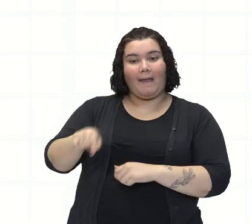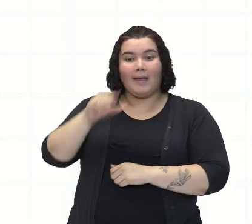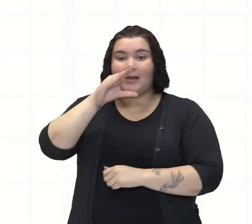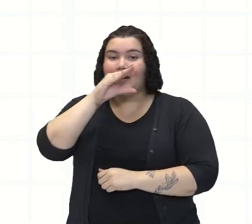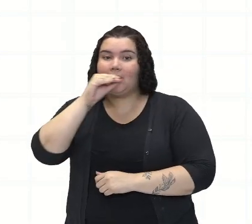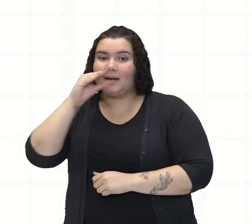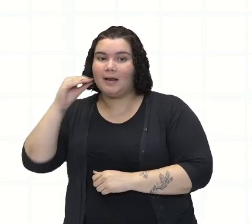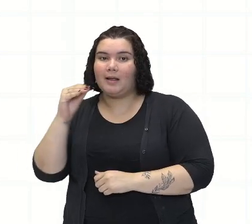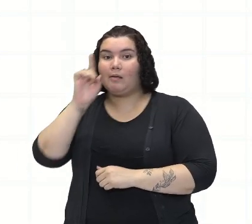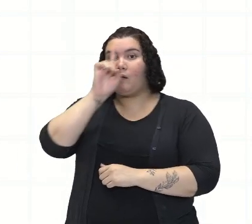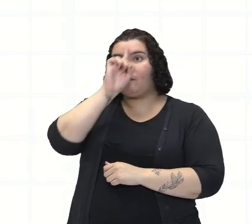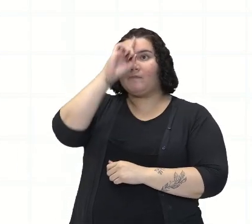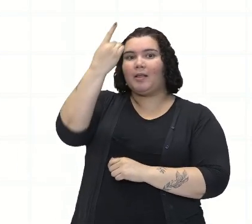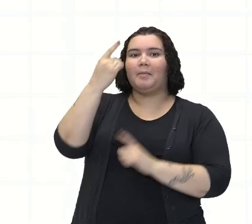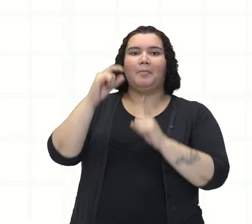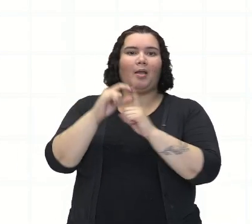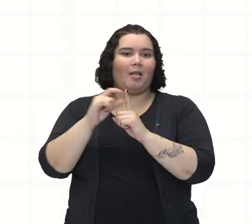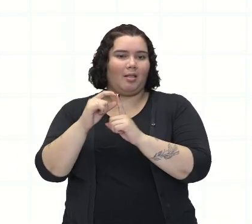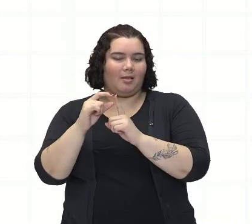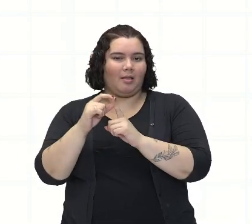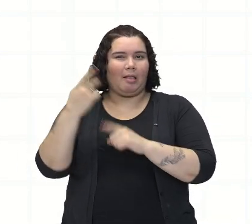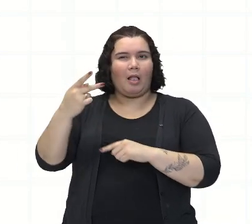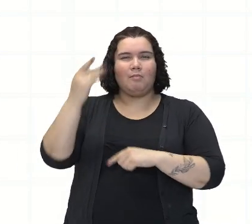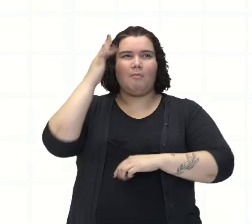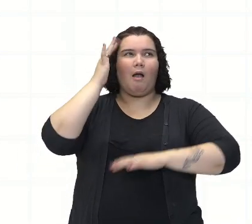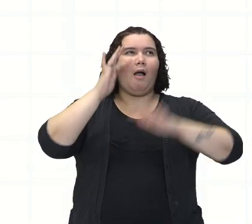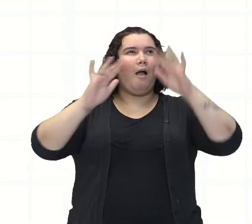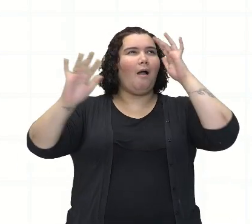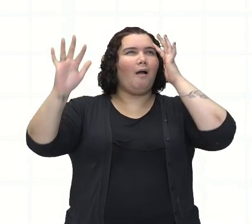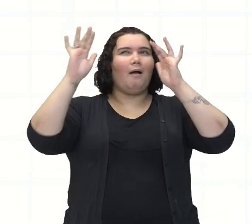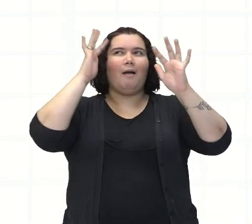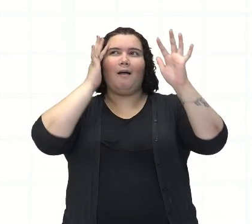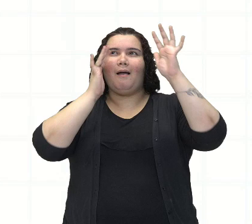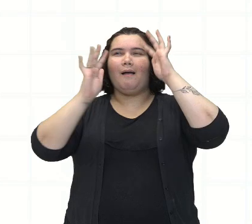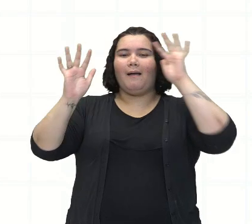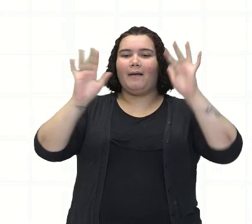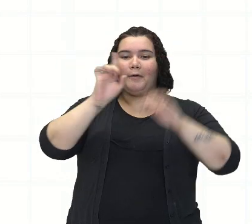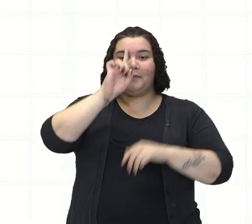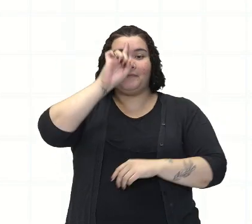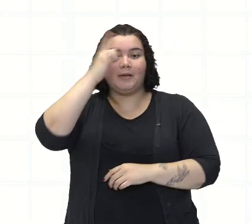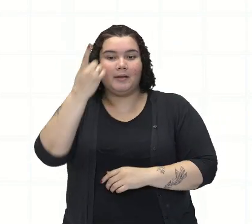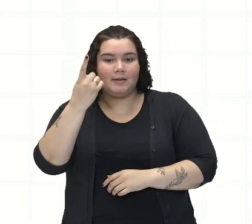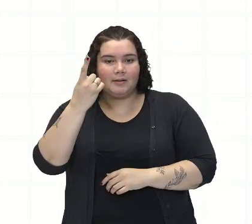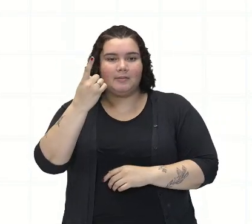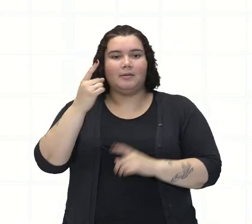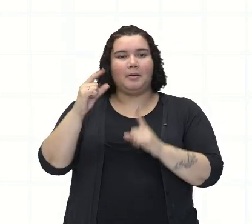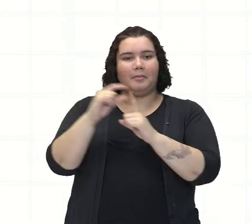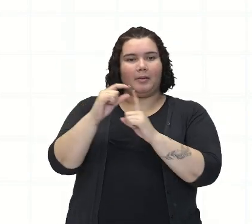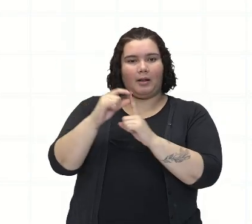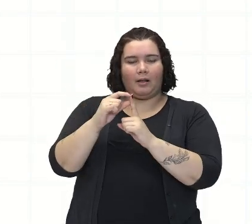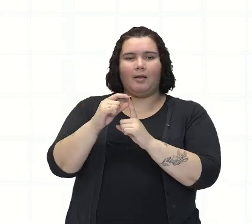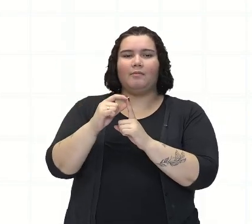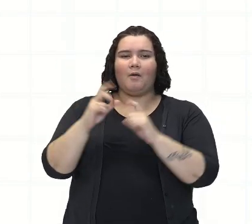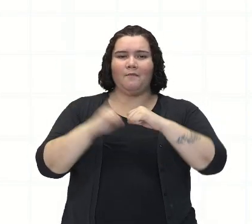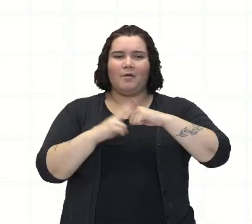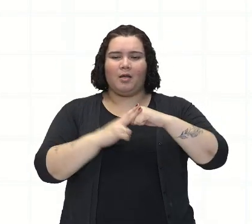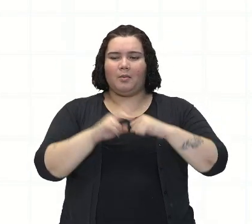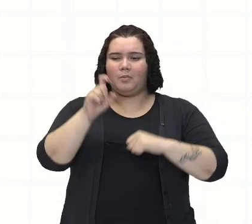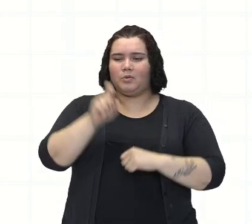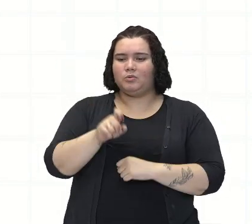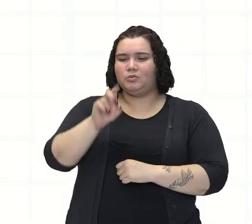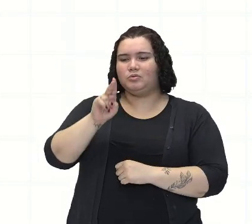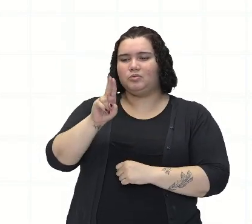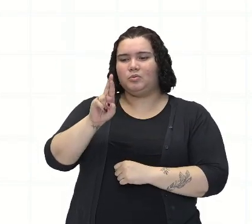inventando palavras. A imaginação dela corre, e aí a gente tem uma palavra, um verbo, né, churugar, que vai aparecer